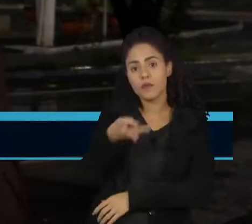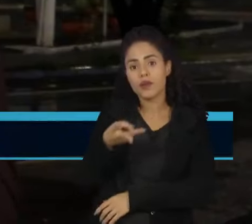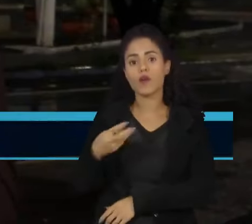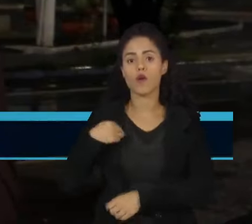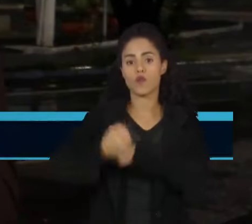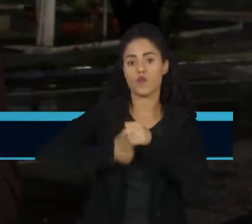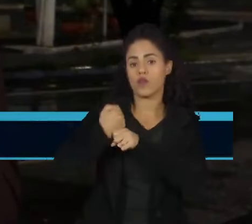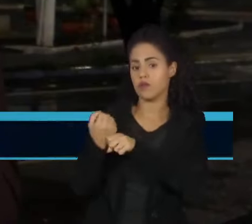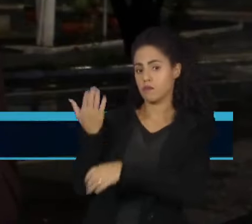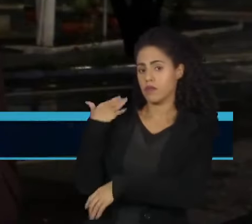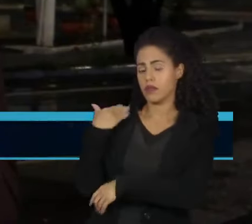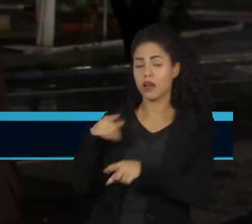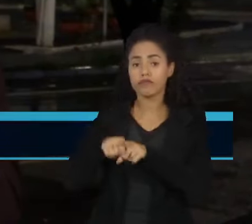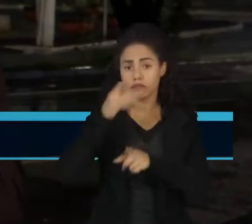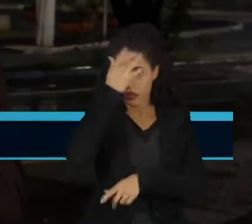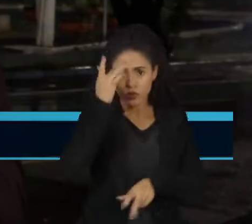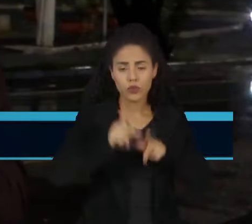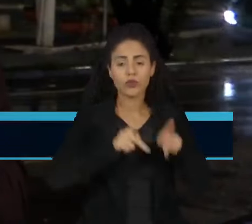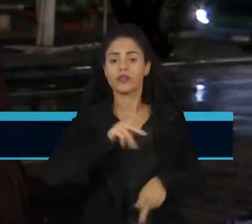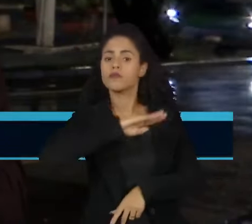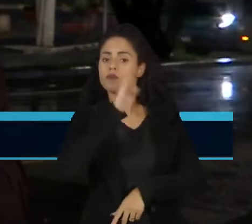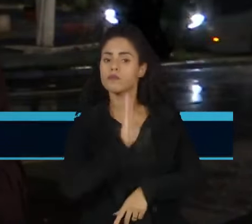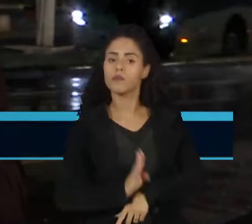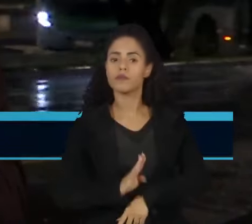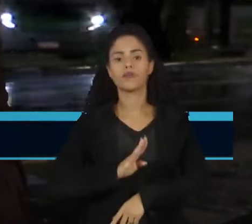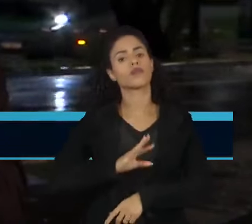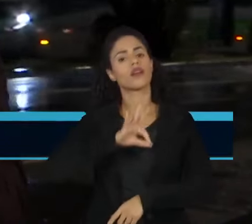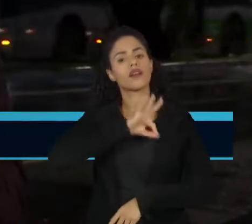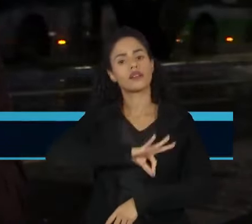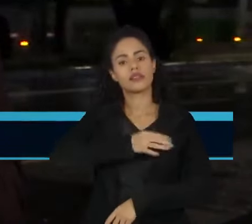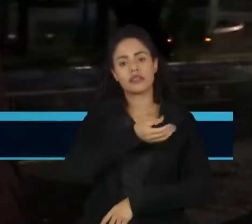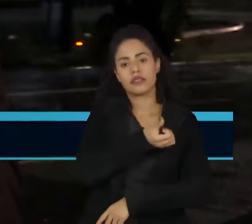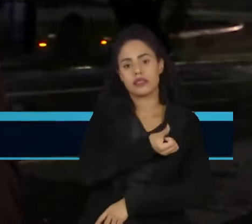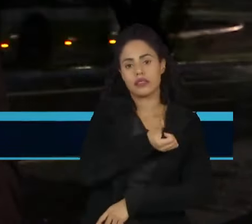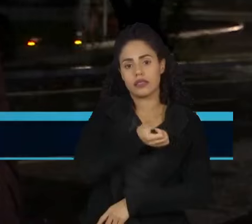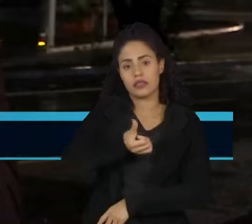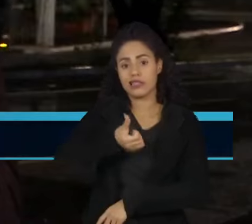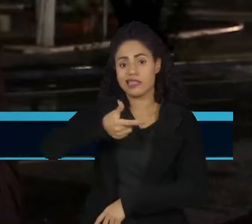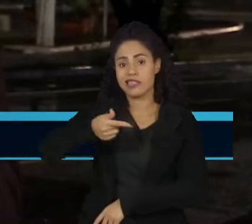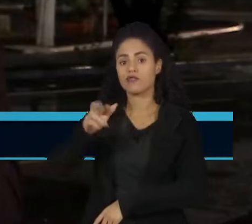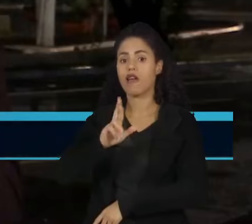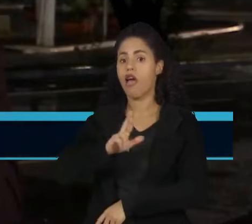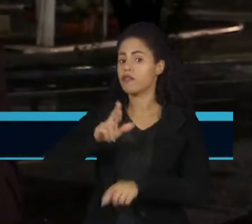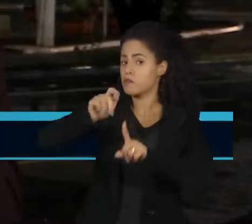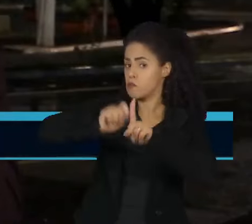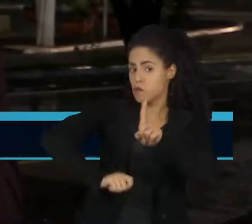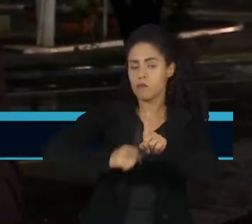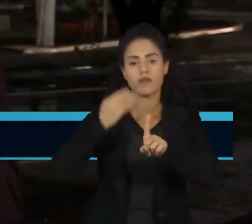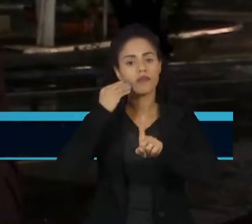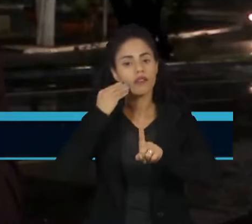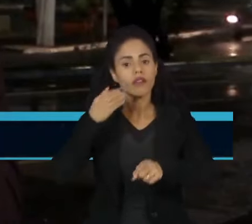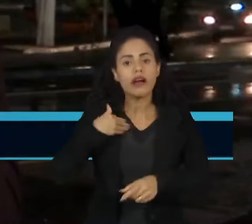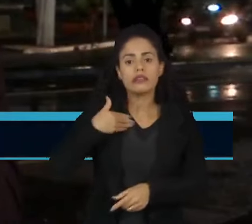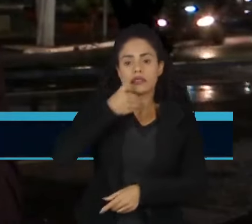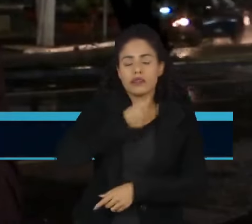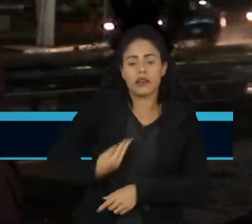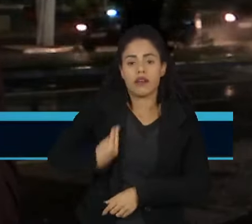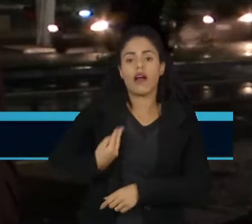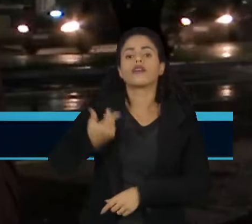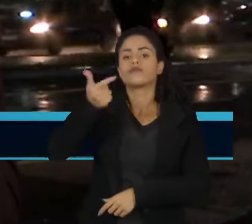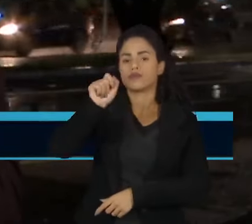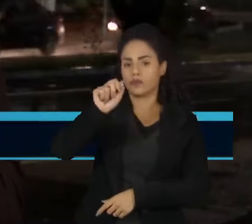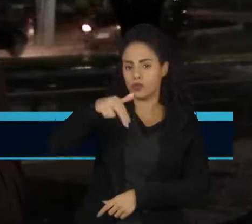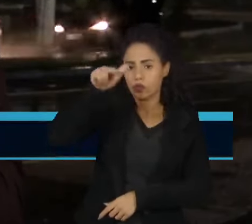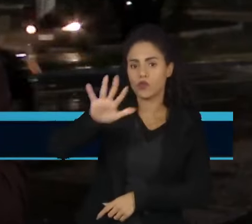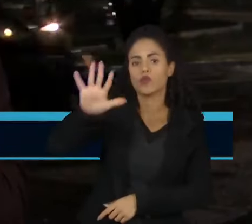passado. São brasileiros que vivem com até R$ 667 por mês. E novamente o Nordeste foi a região